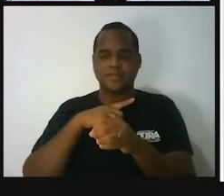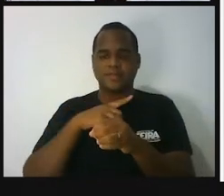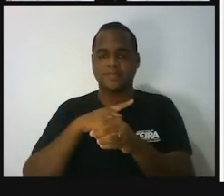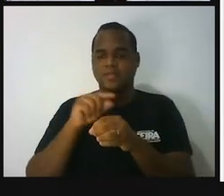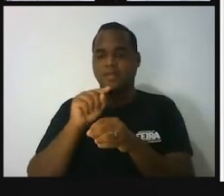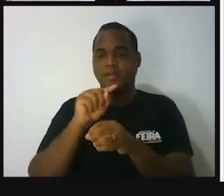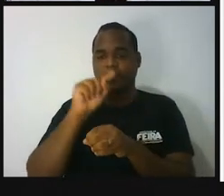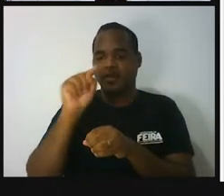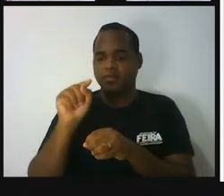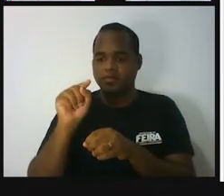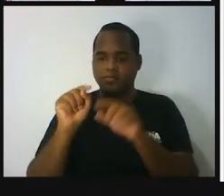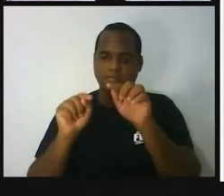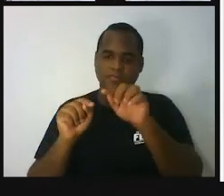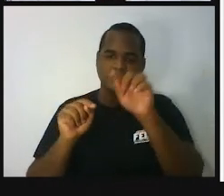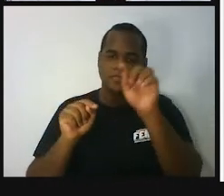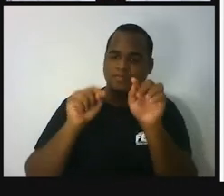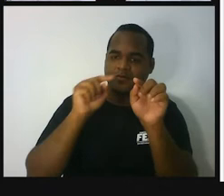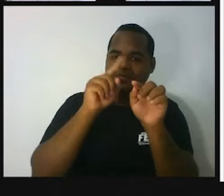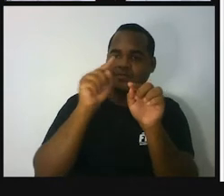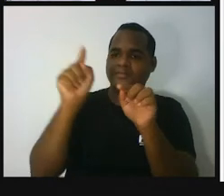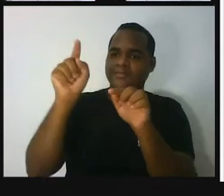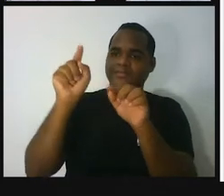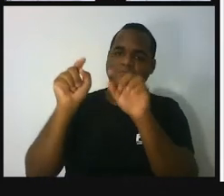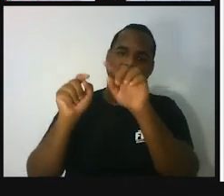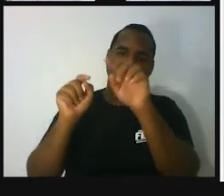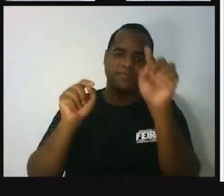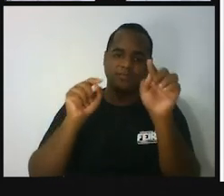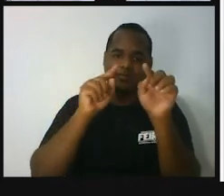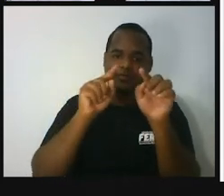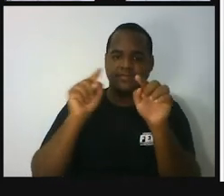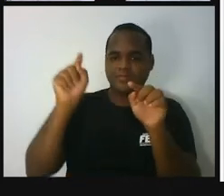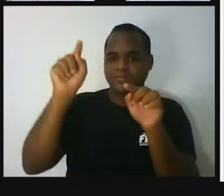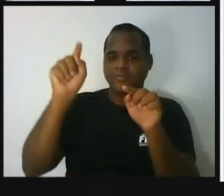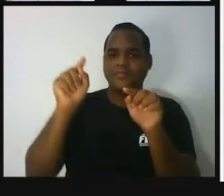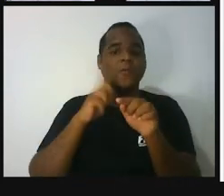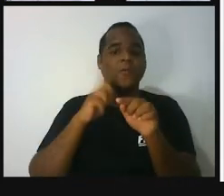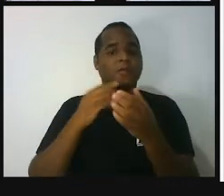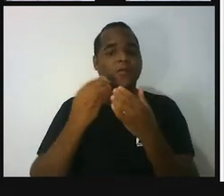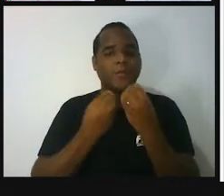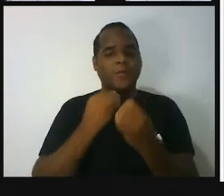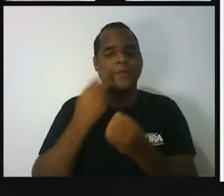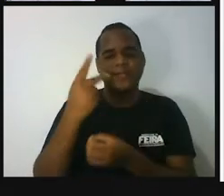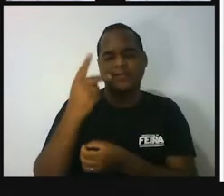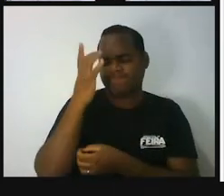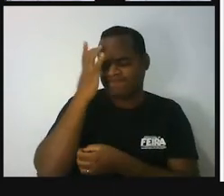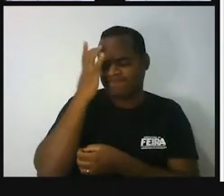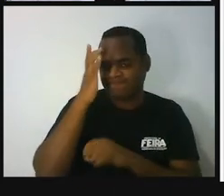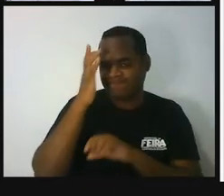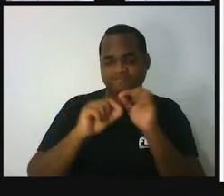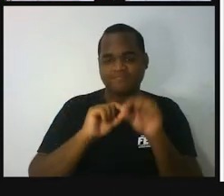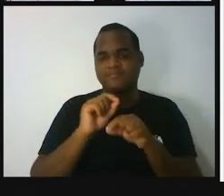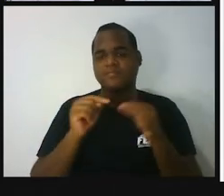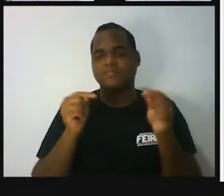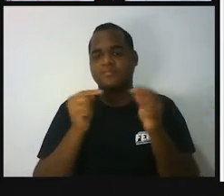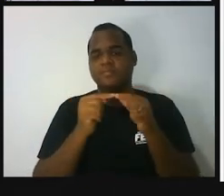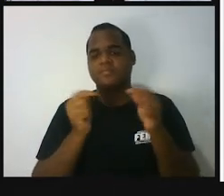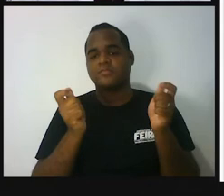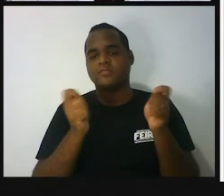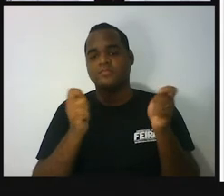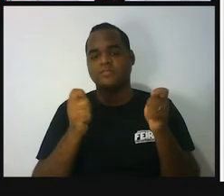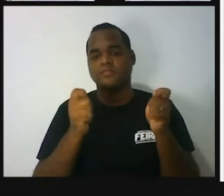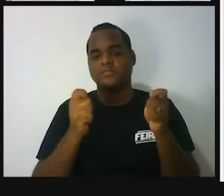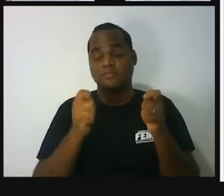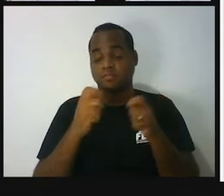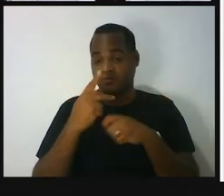medir eles também. E aí, eu já pergunto a você, o que é que você acha? Será que